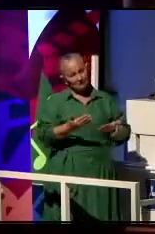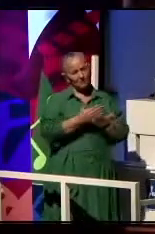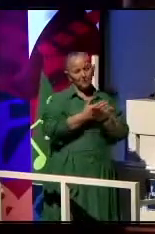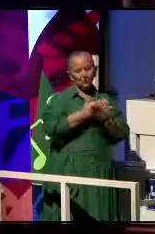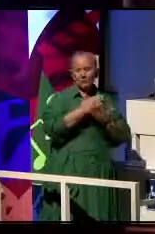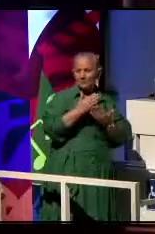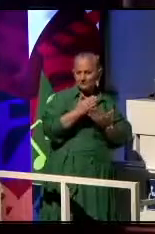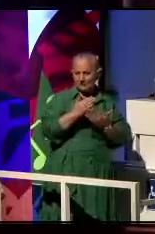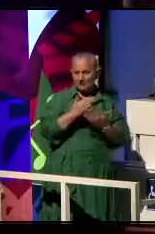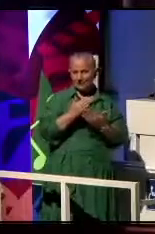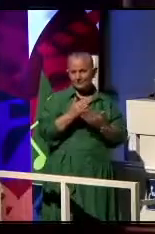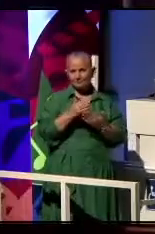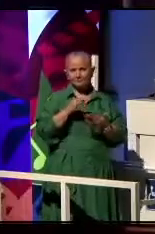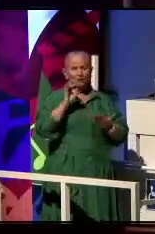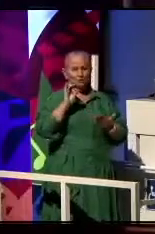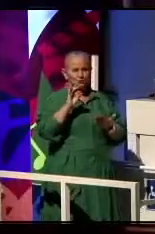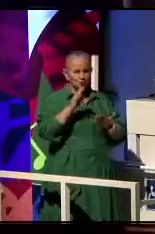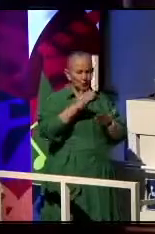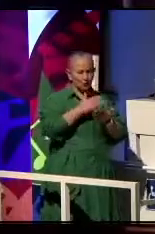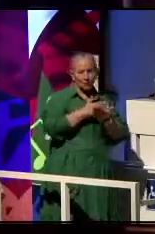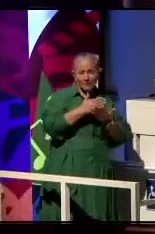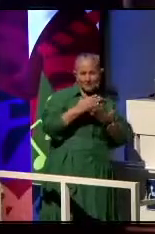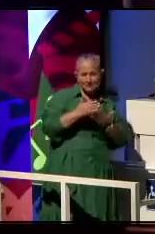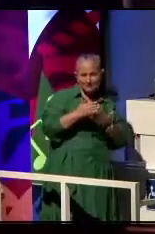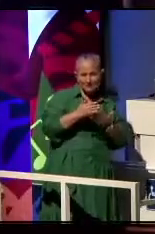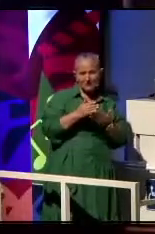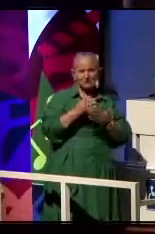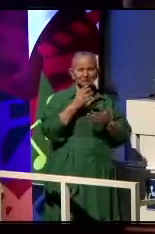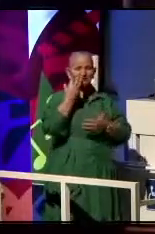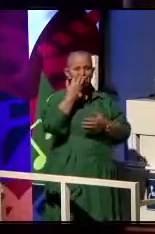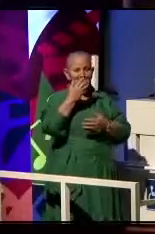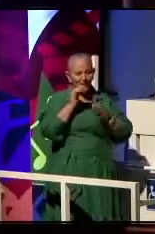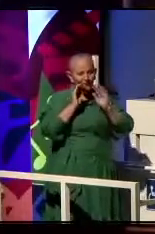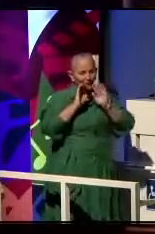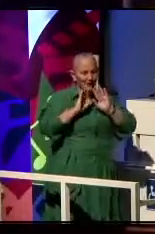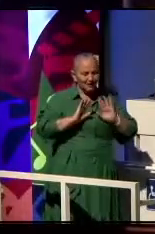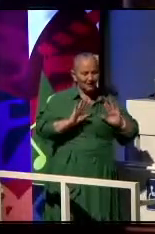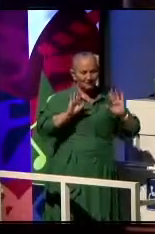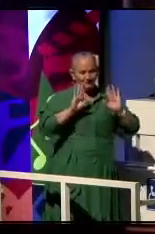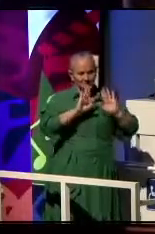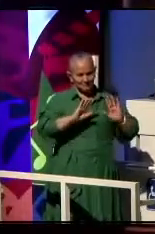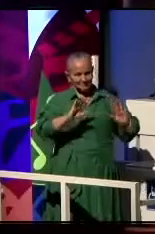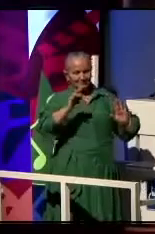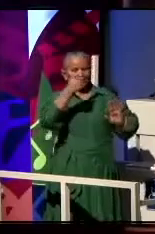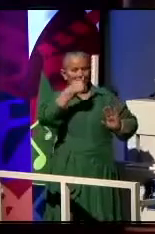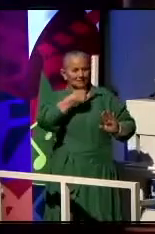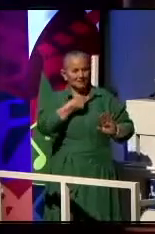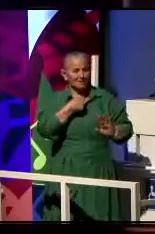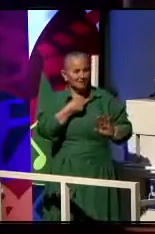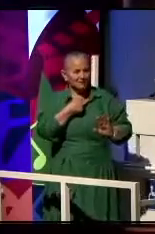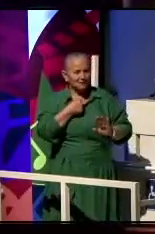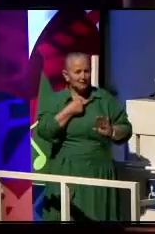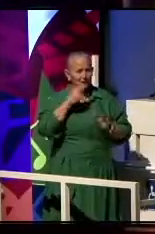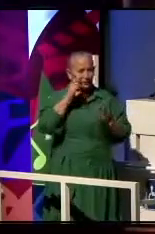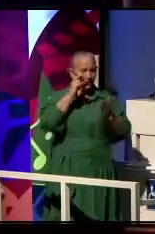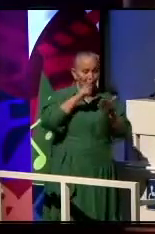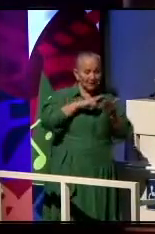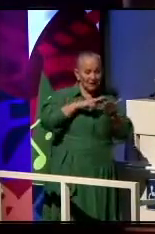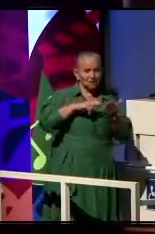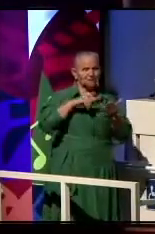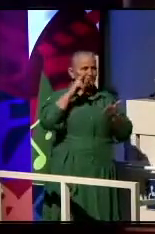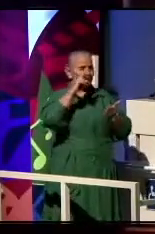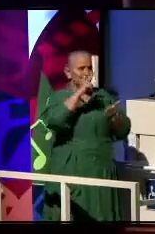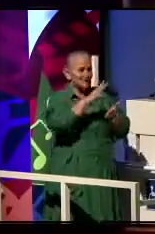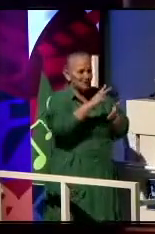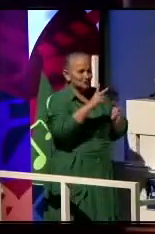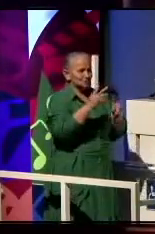eu estava começando a dar os meus primeiros passos e tal. E, Mas eu estava ali na turma, né? Eu estava